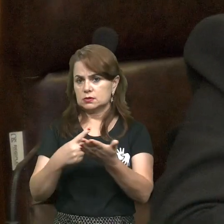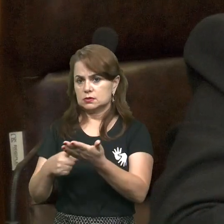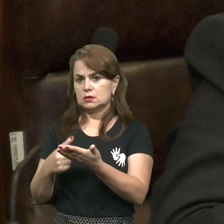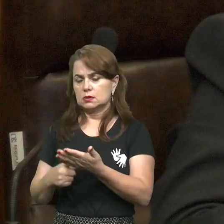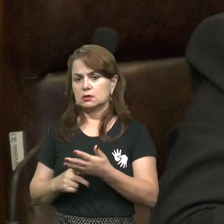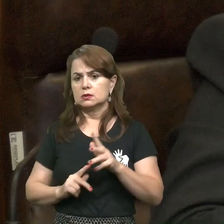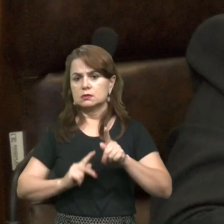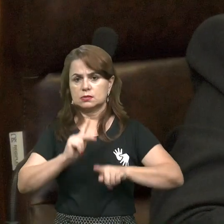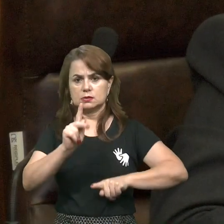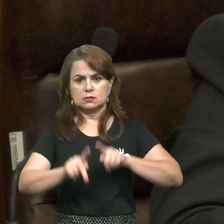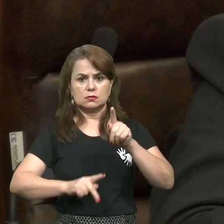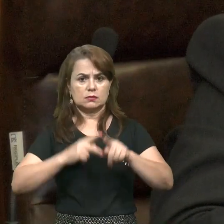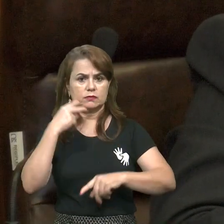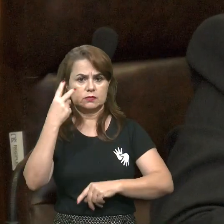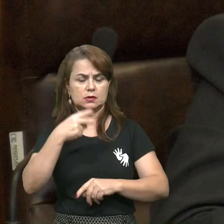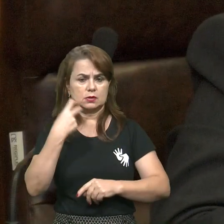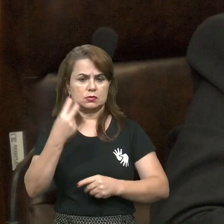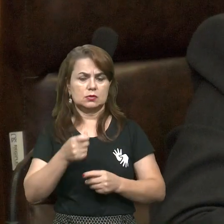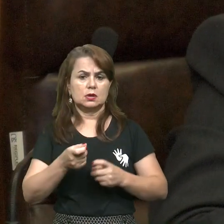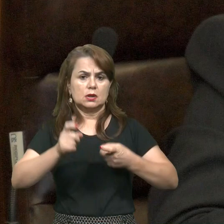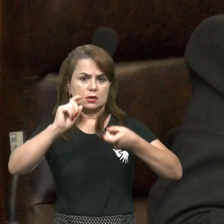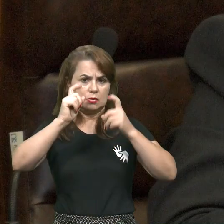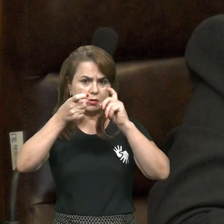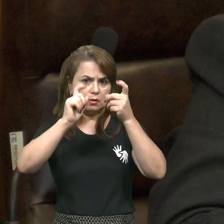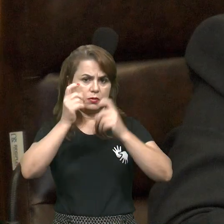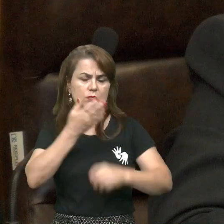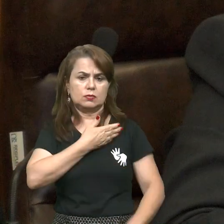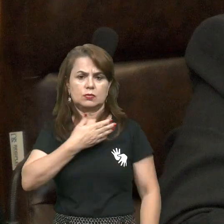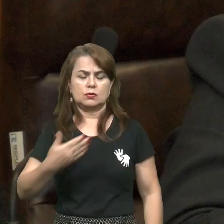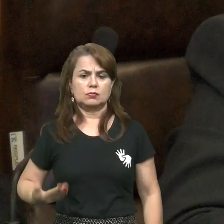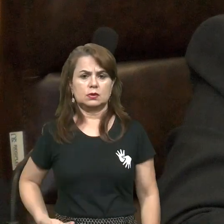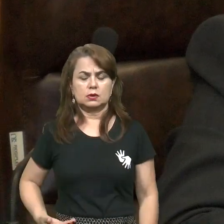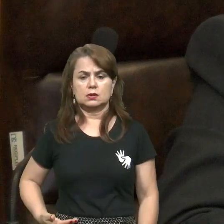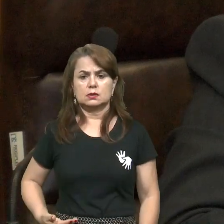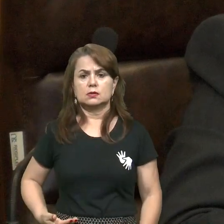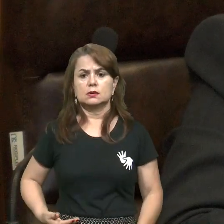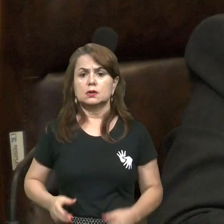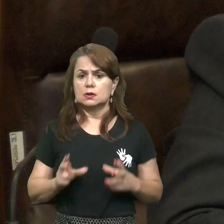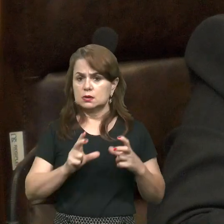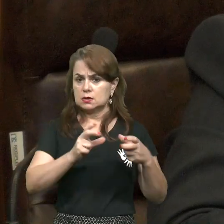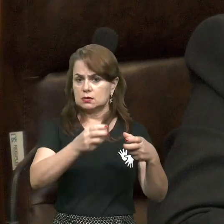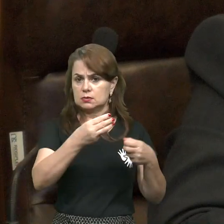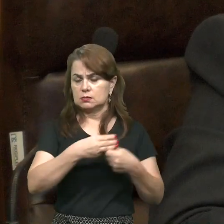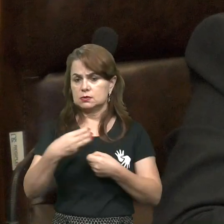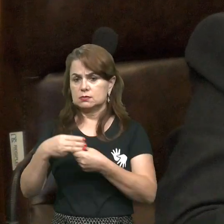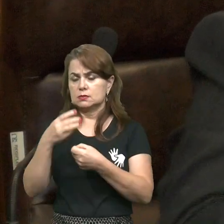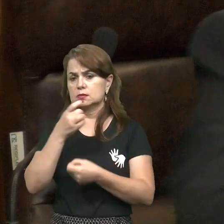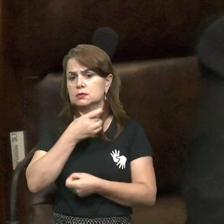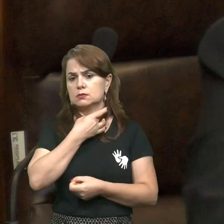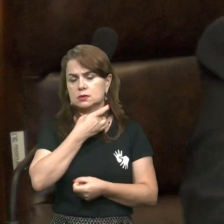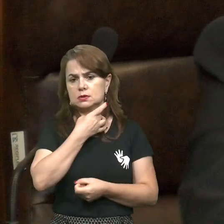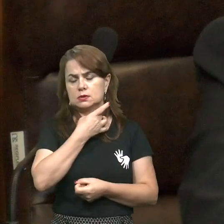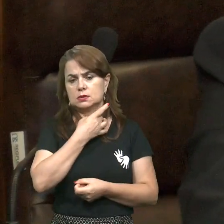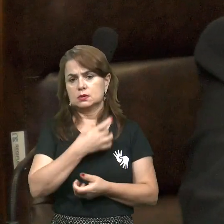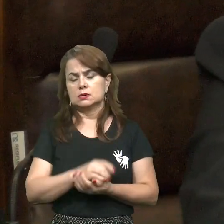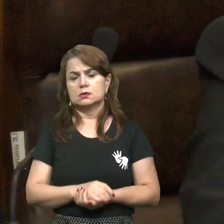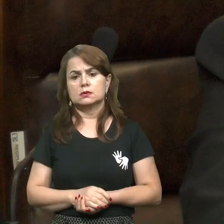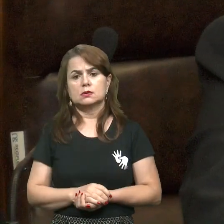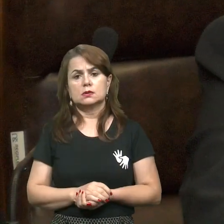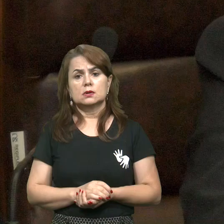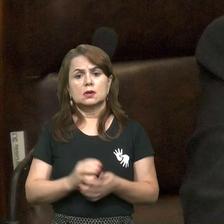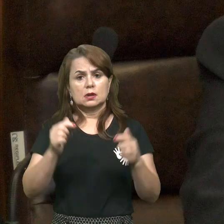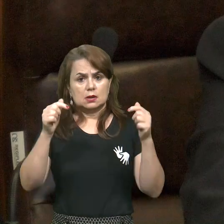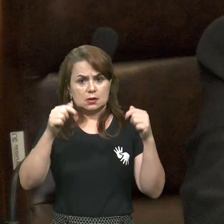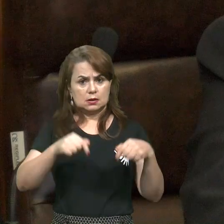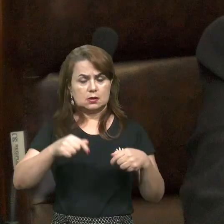convocados os senhores vereadores para uma audiência pública perante a Câmara Municipal de Marília e demais interessados, a